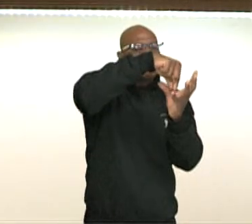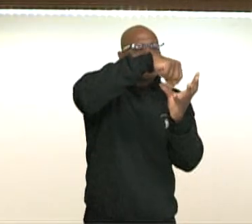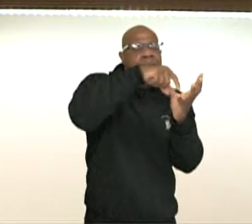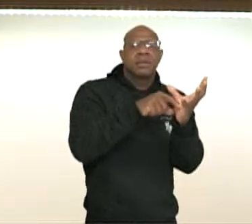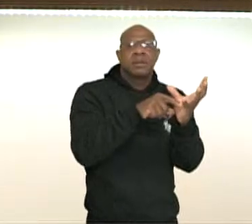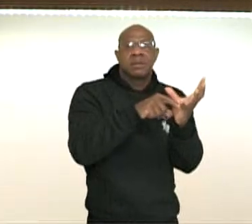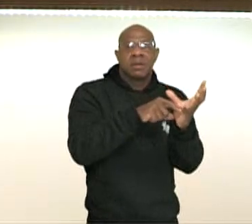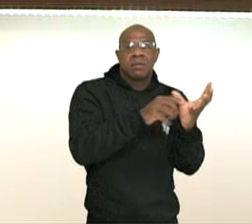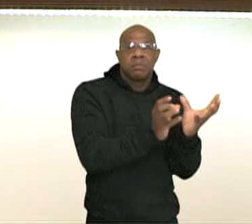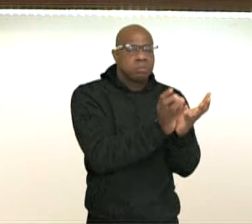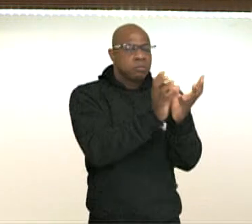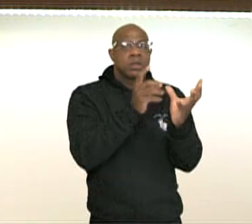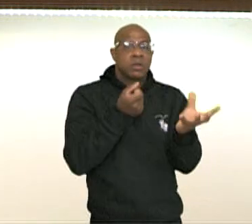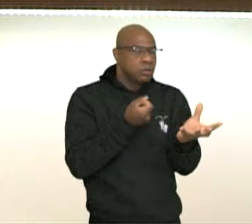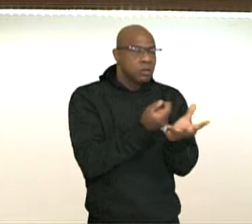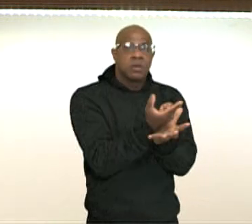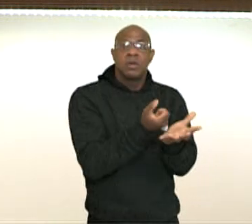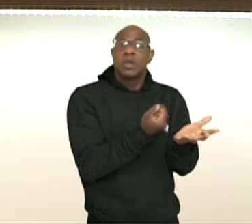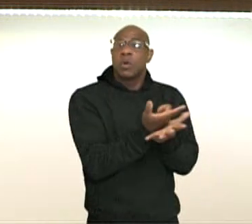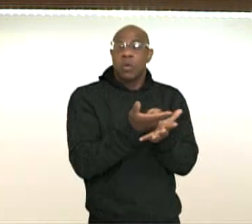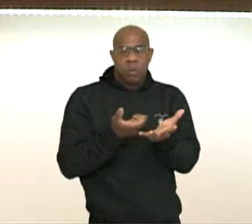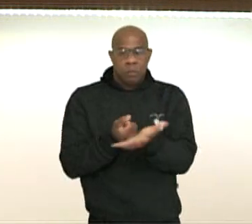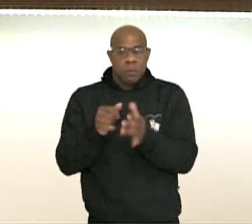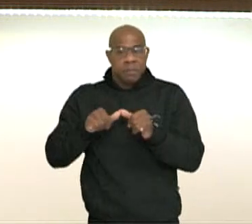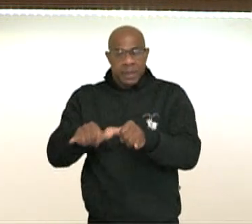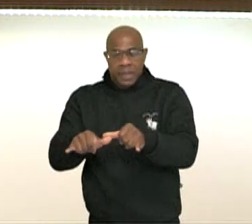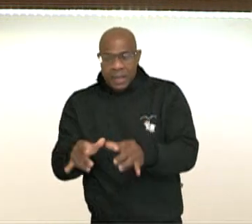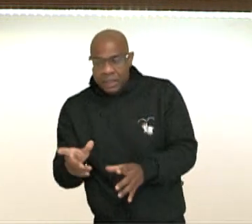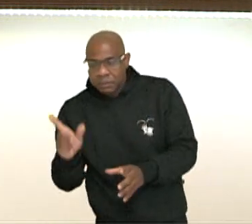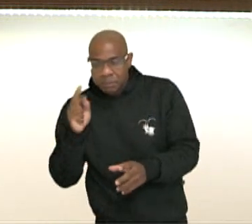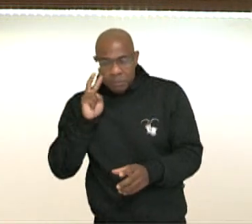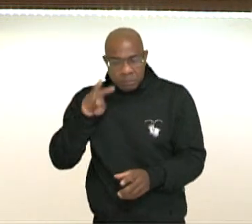ovos desses organismos, desses animais, podem estar